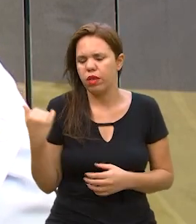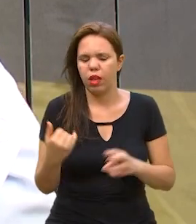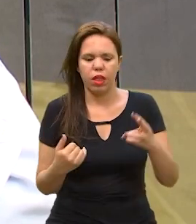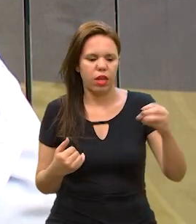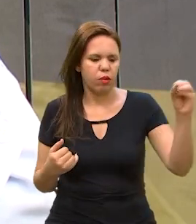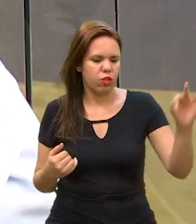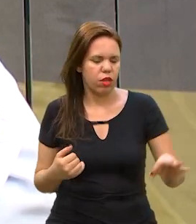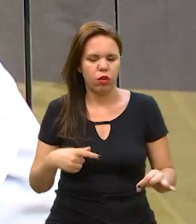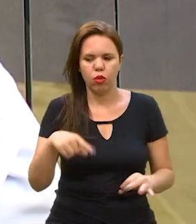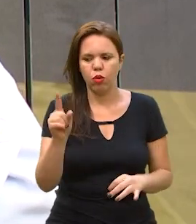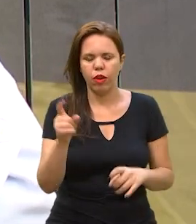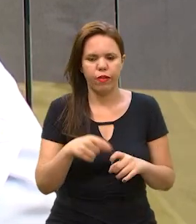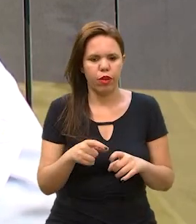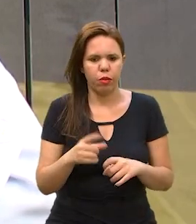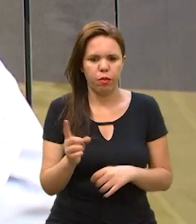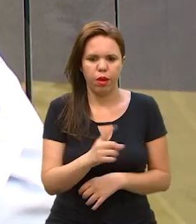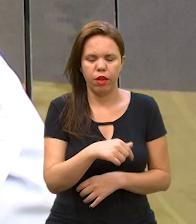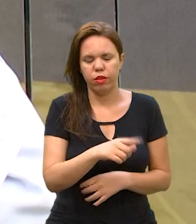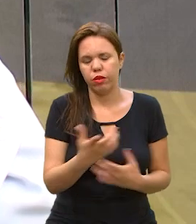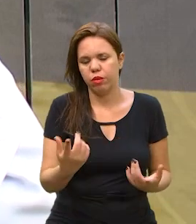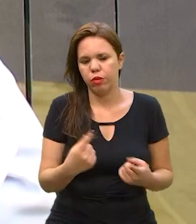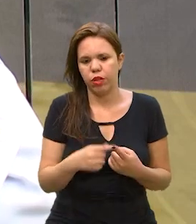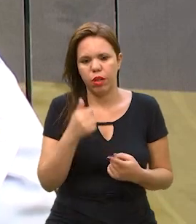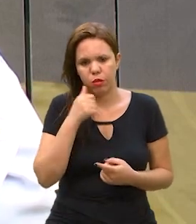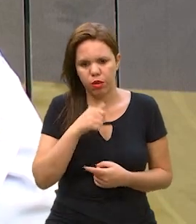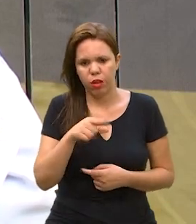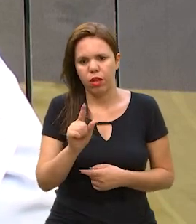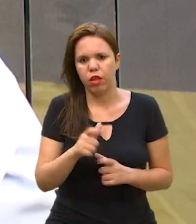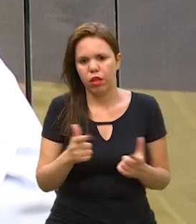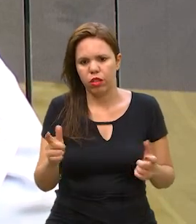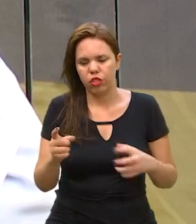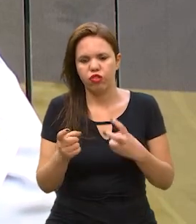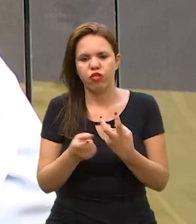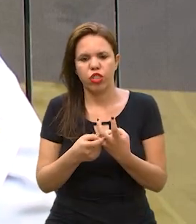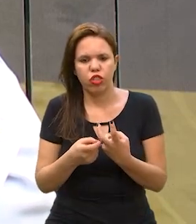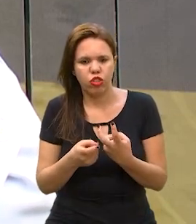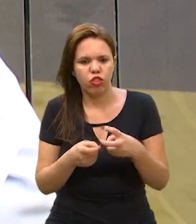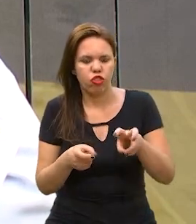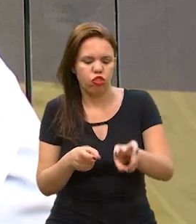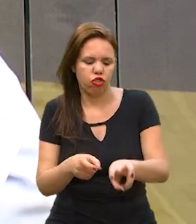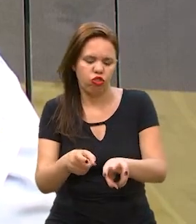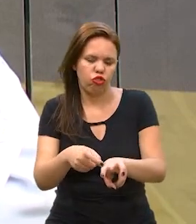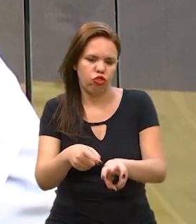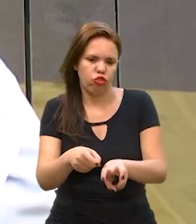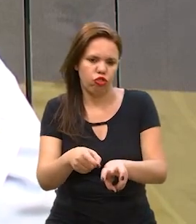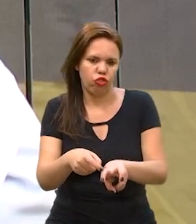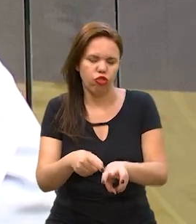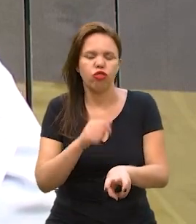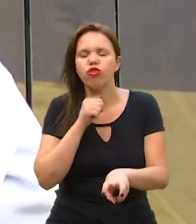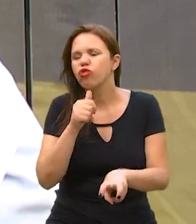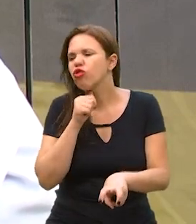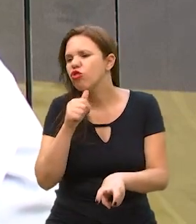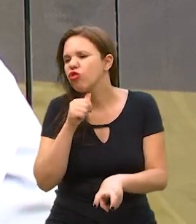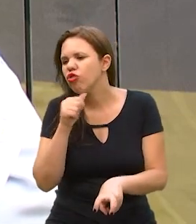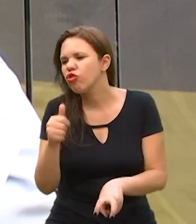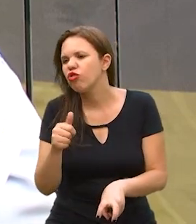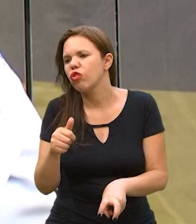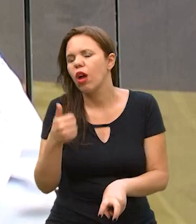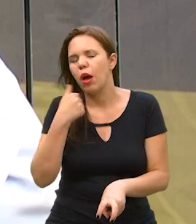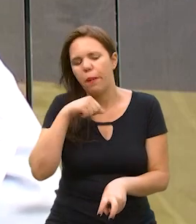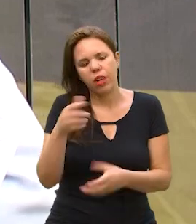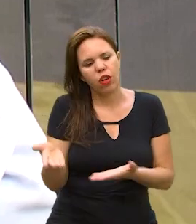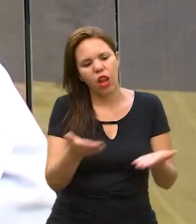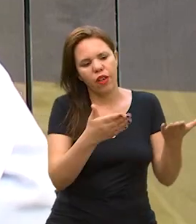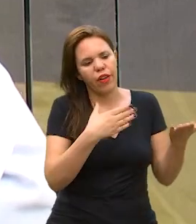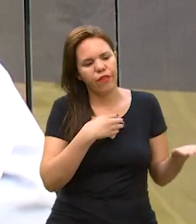30% nunca passou no médico. Porque a mulher ainda vai no ginecologista, né? Tem aquela história da menstruação, então a mãe leva